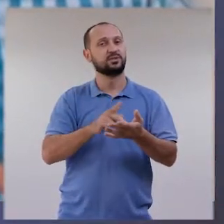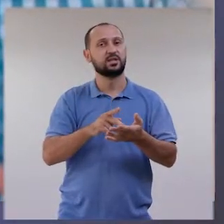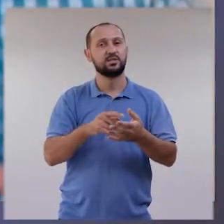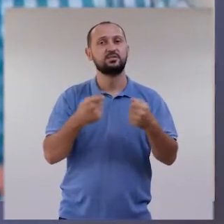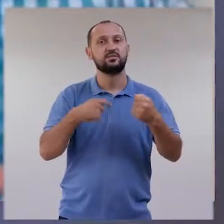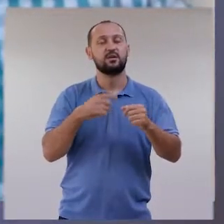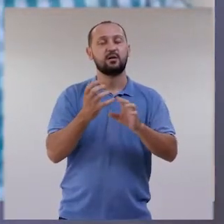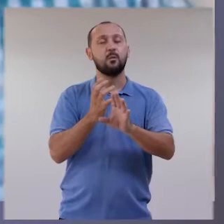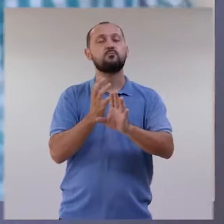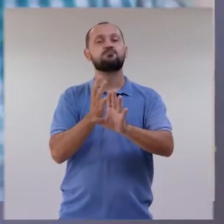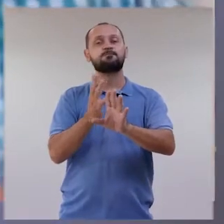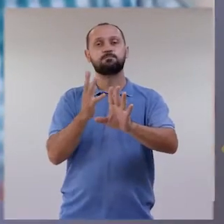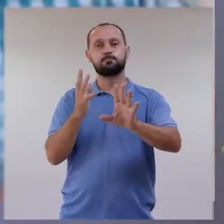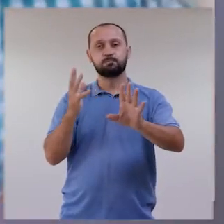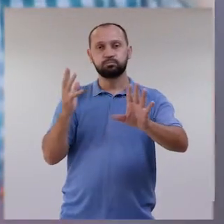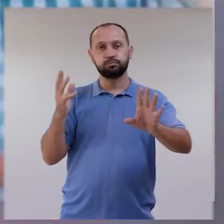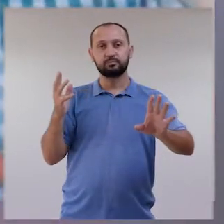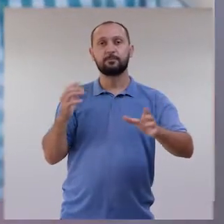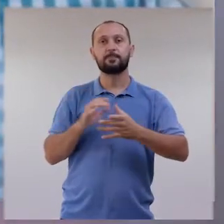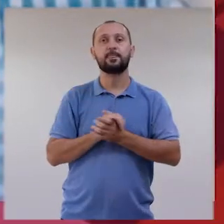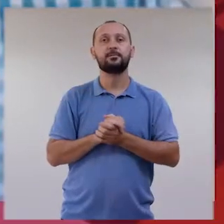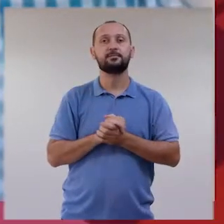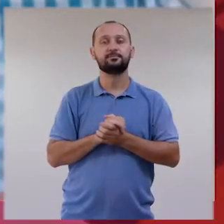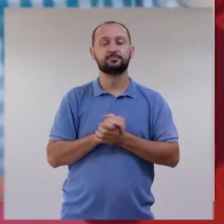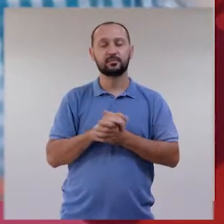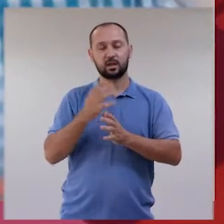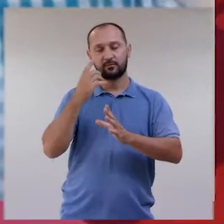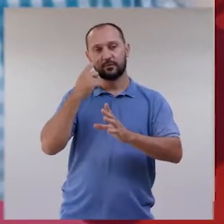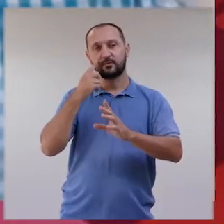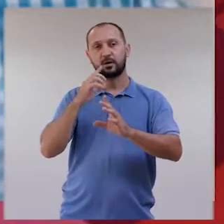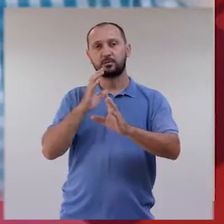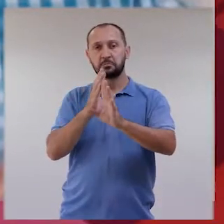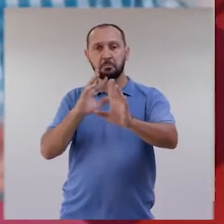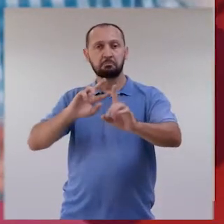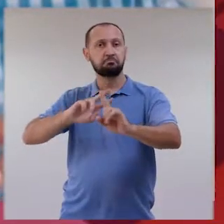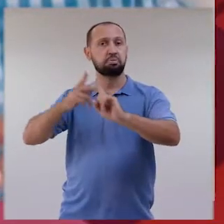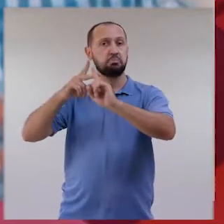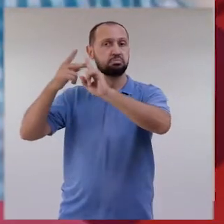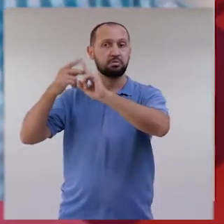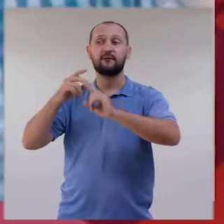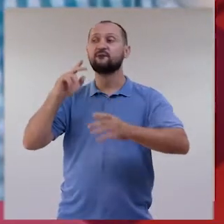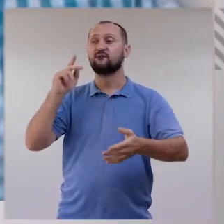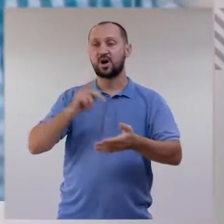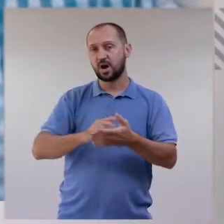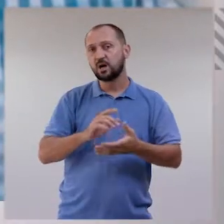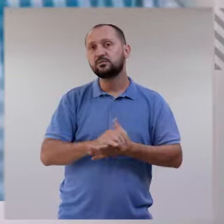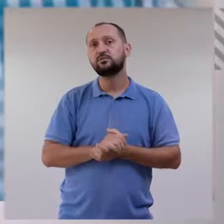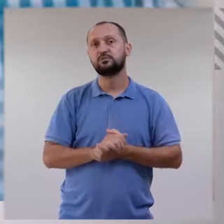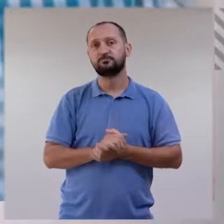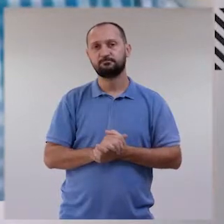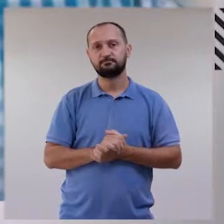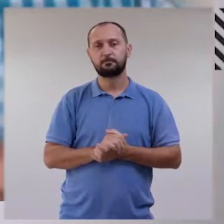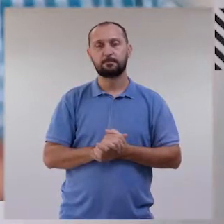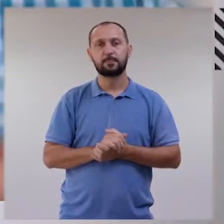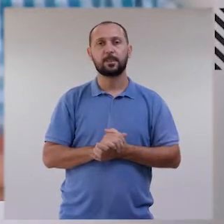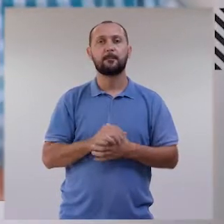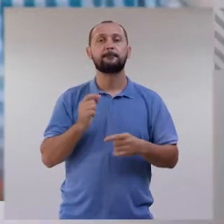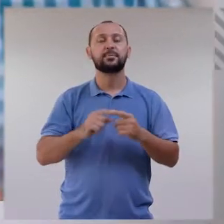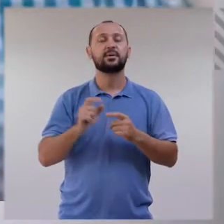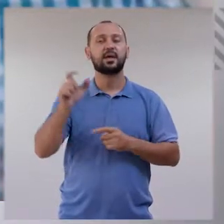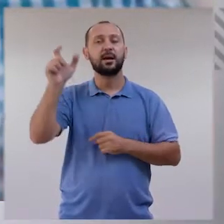com certeza, ela vai inchar, ela vai dar um aumento, assim, brusco na fila. Por quê?